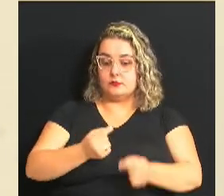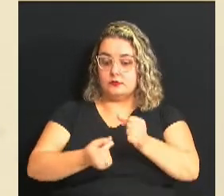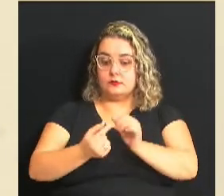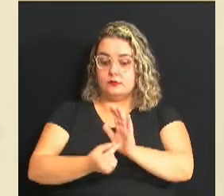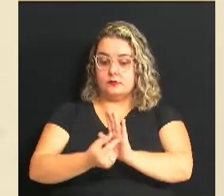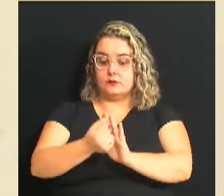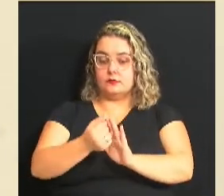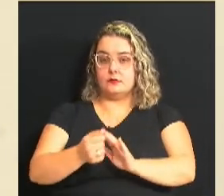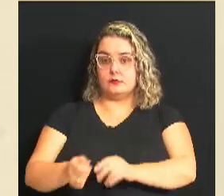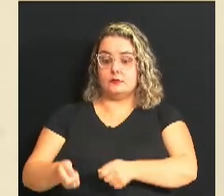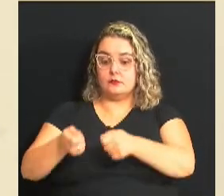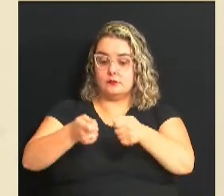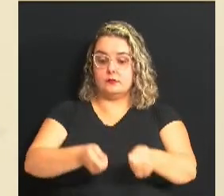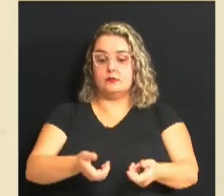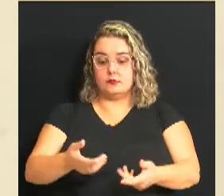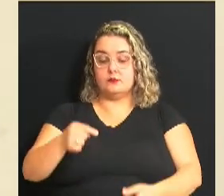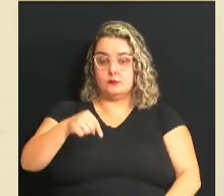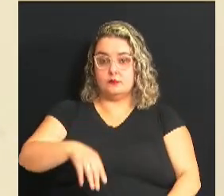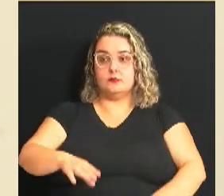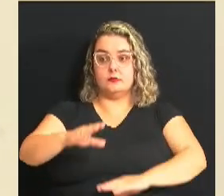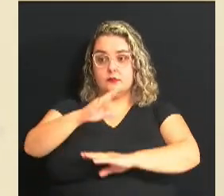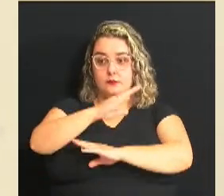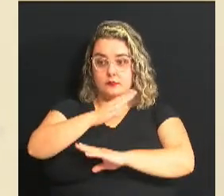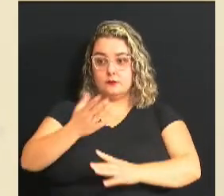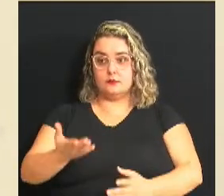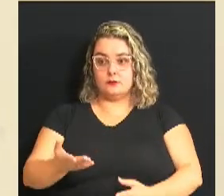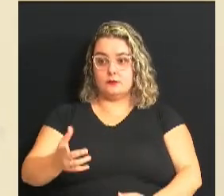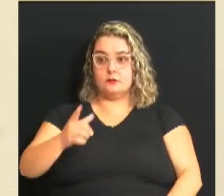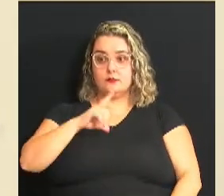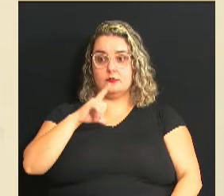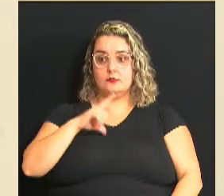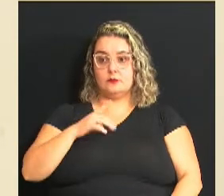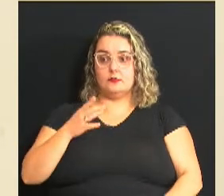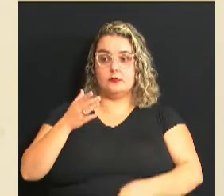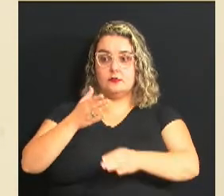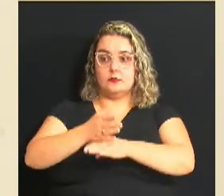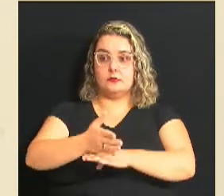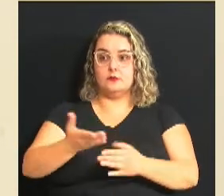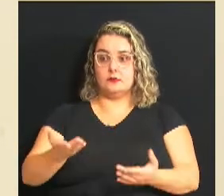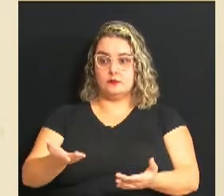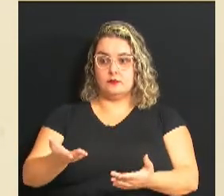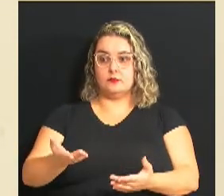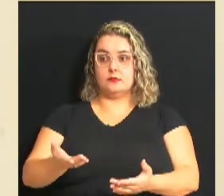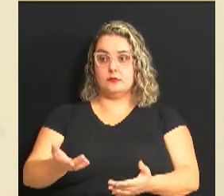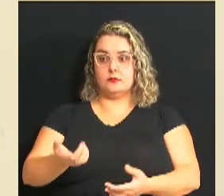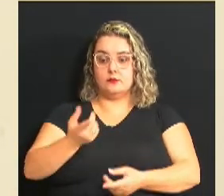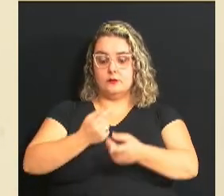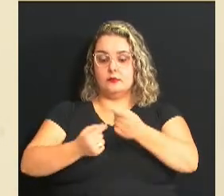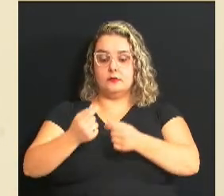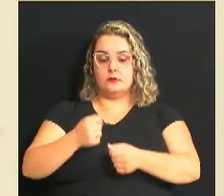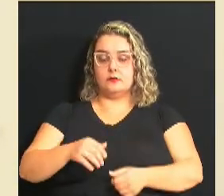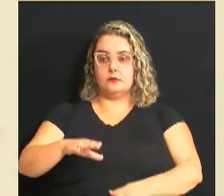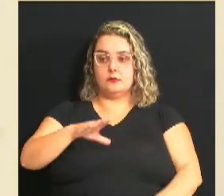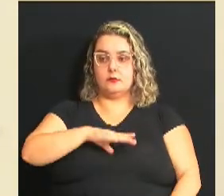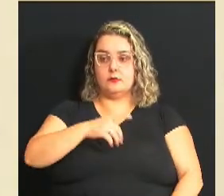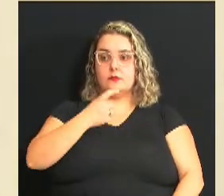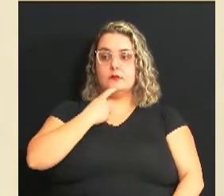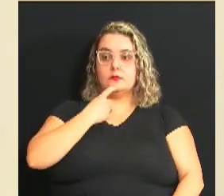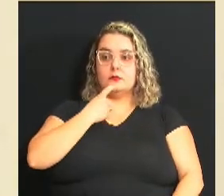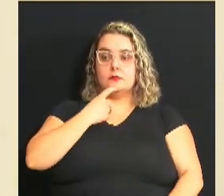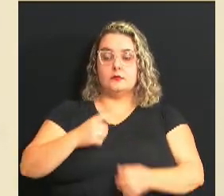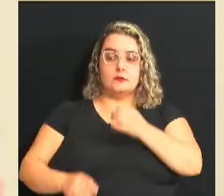impositivo dessa casa, onde nós vamos ter essa participação no orçamento municipal, como